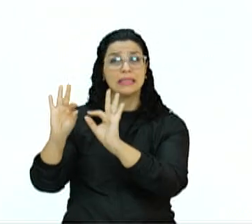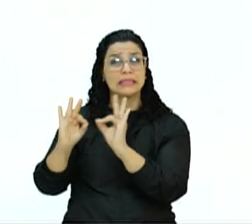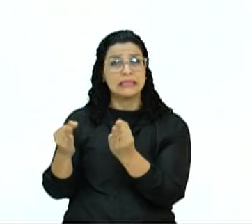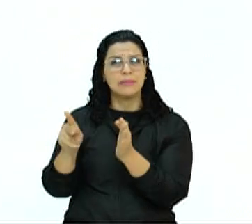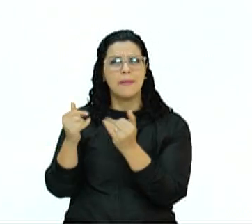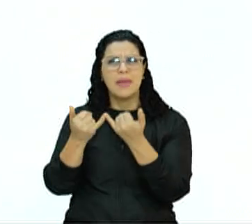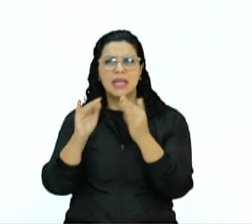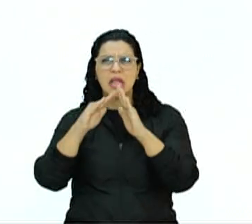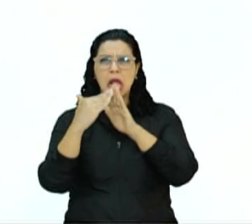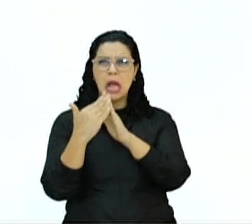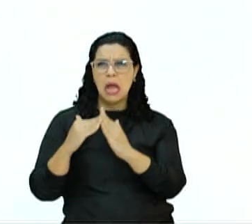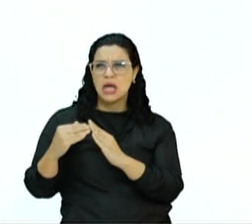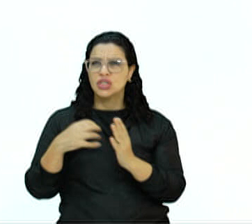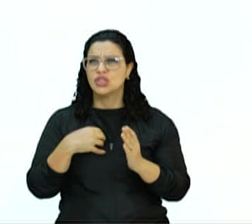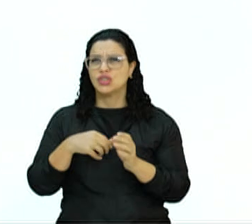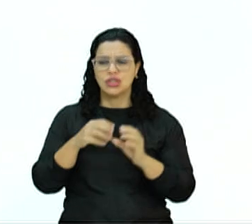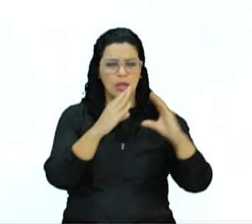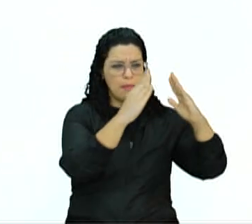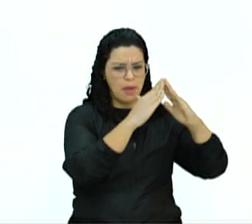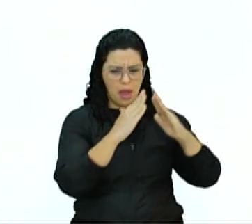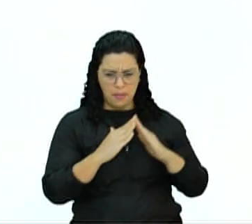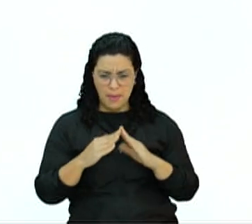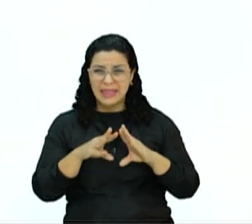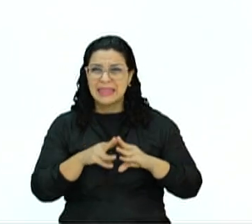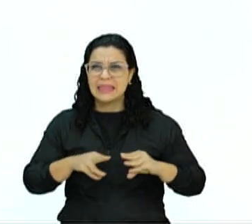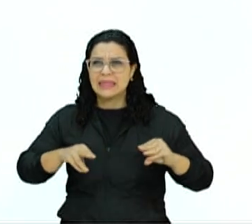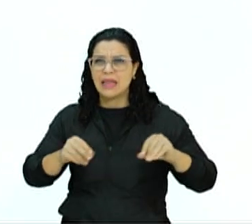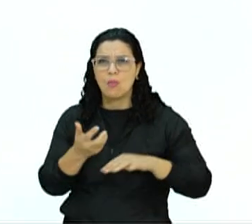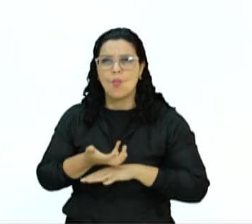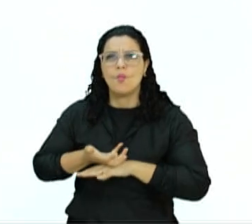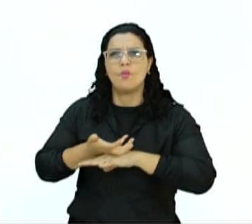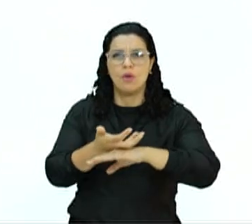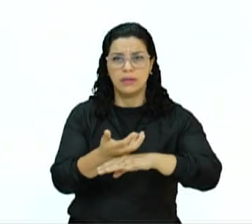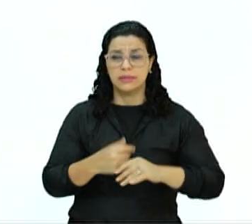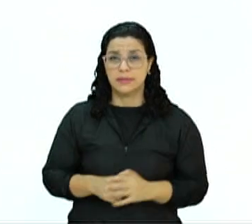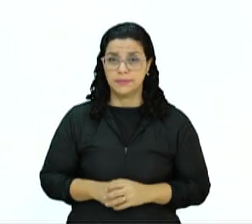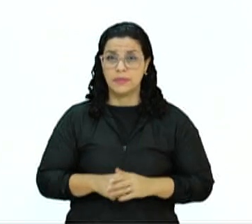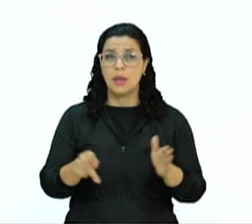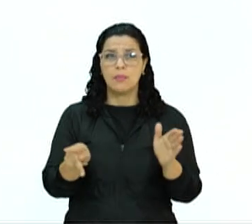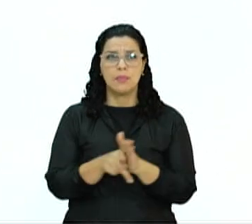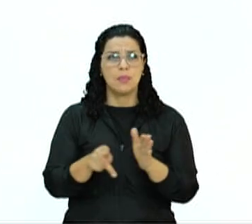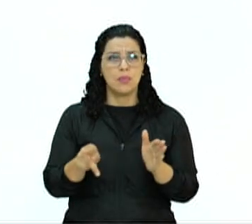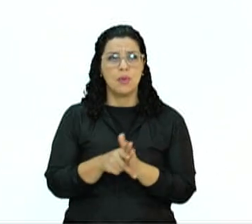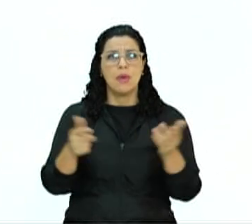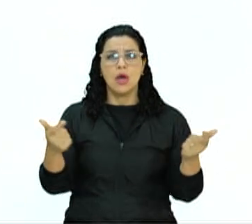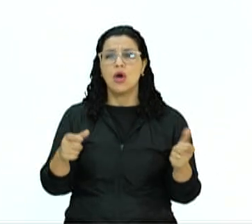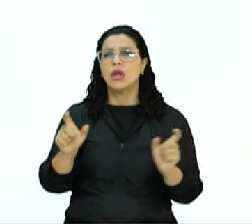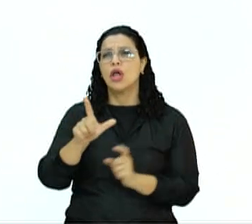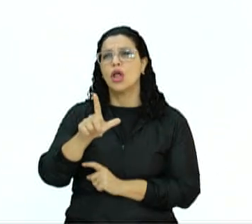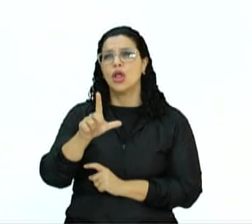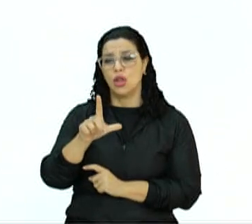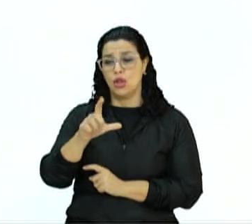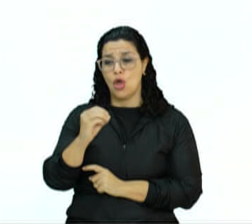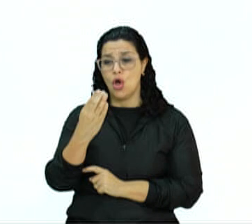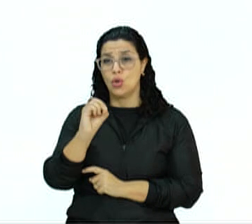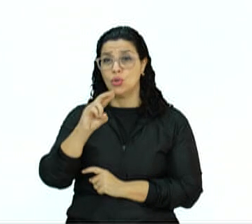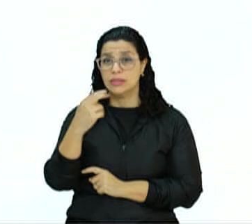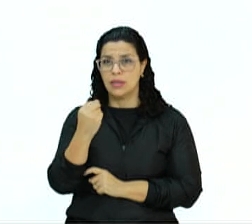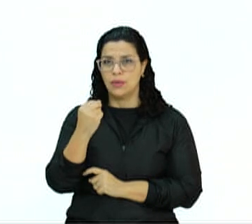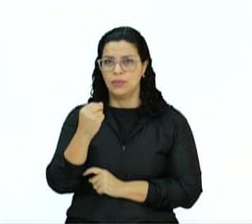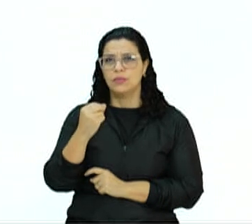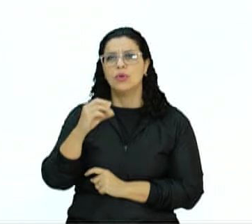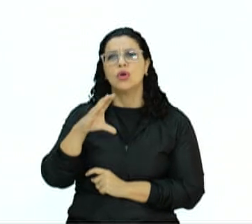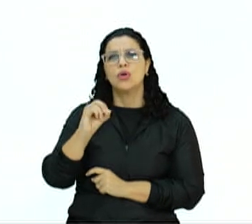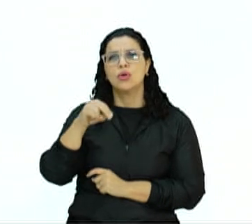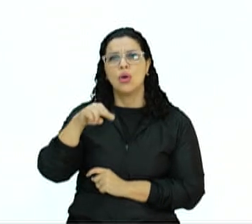espalhadas sem simetria e ilhadas em terrenos baldios. A locução conjuntiva aqui, ó, à medida